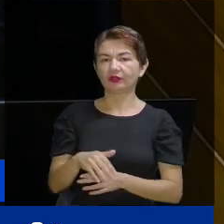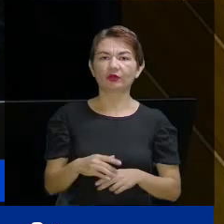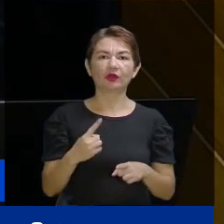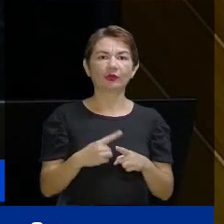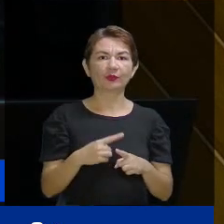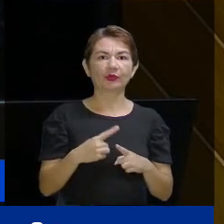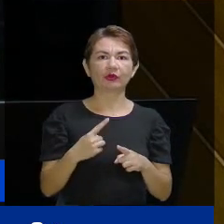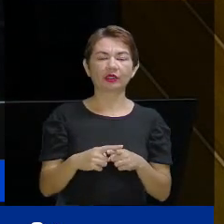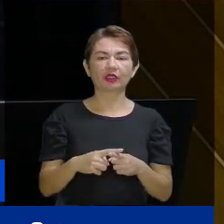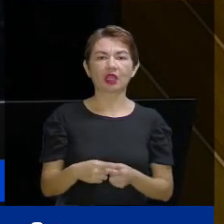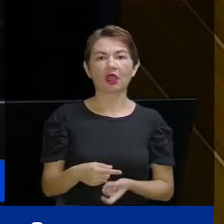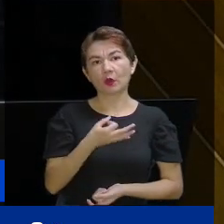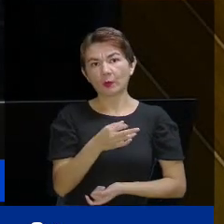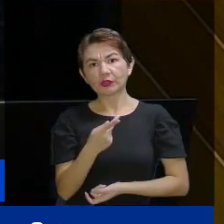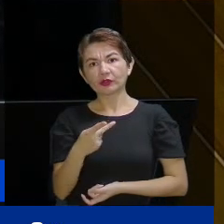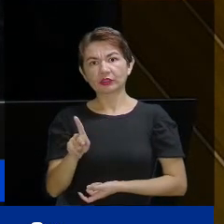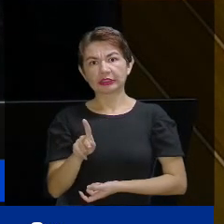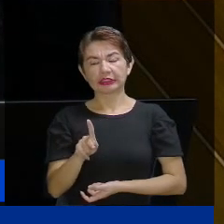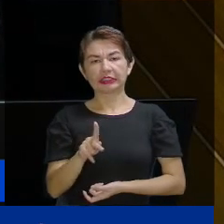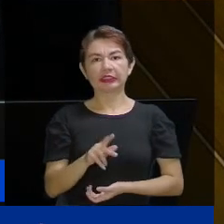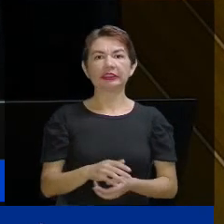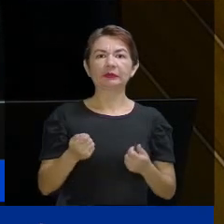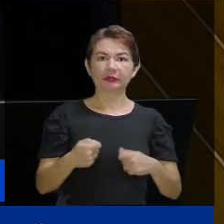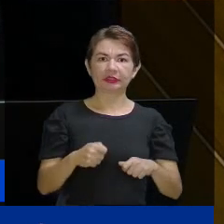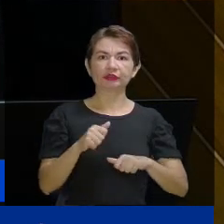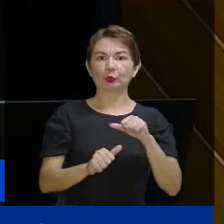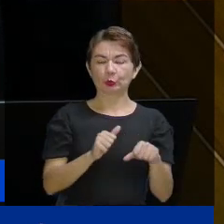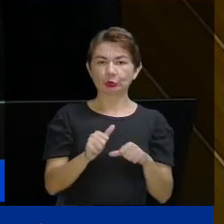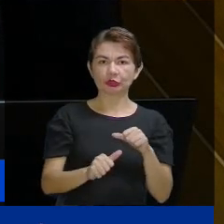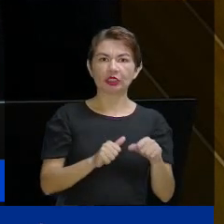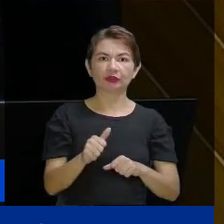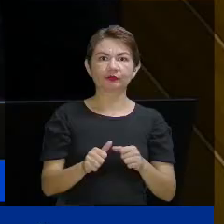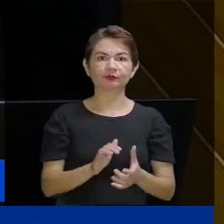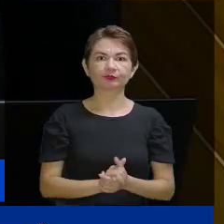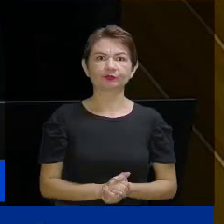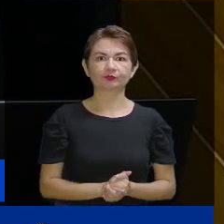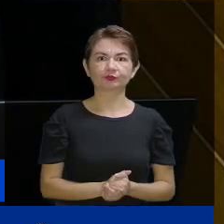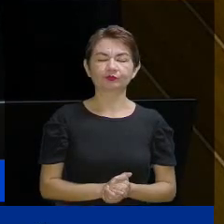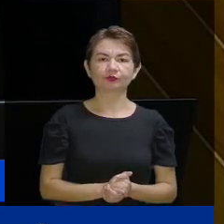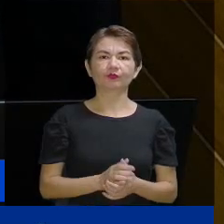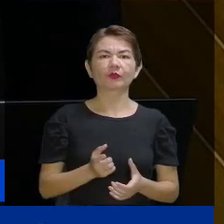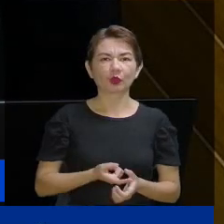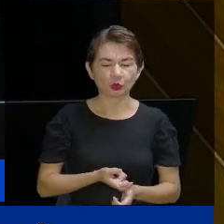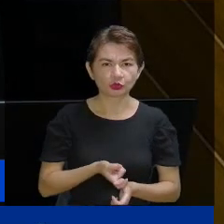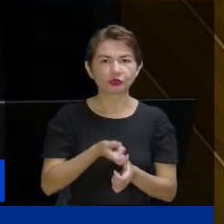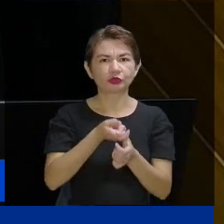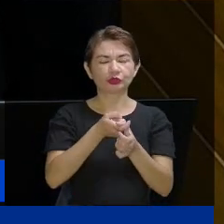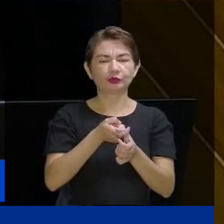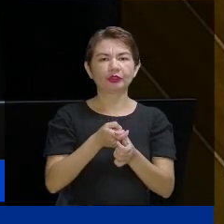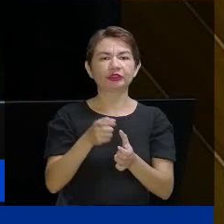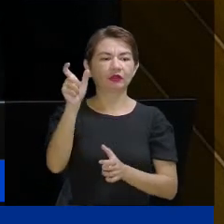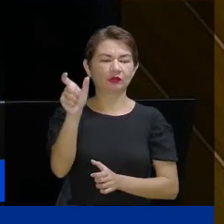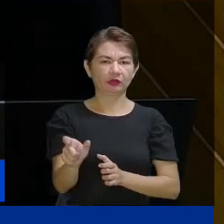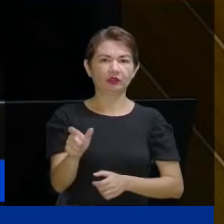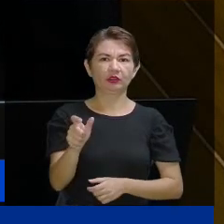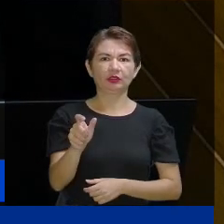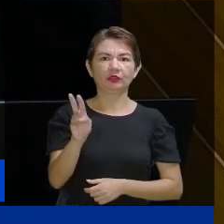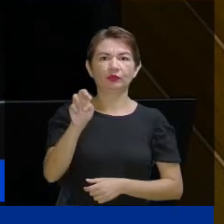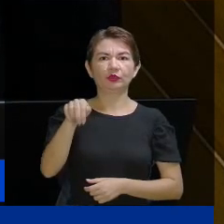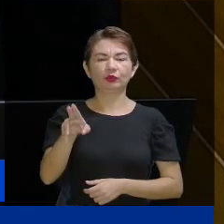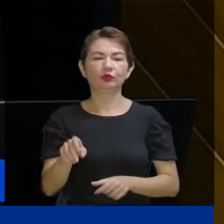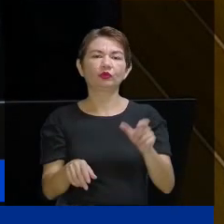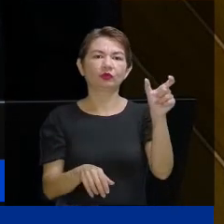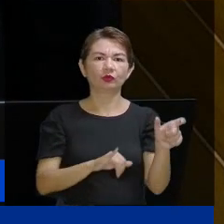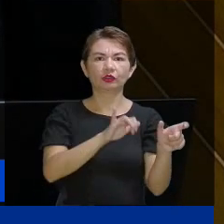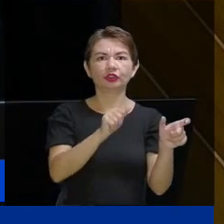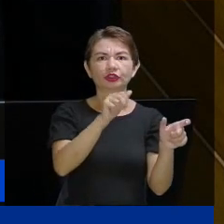por considerar presentes os requisitos necessários e, dessa forma, levantar o efeito suspensivo e tornando os impetrados Bruno e